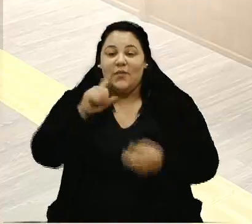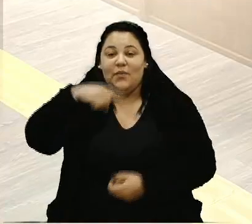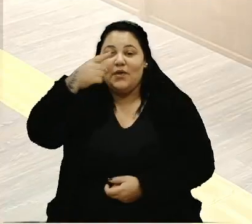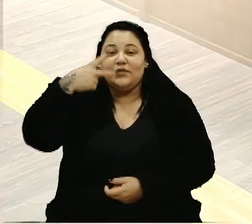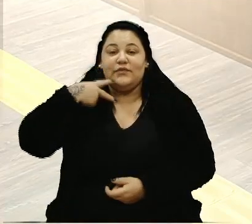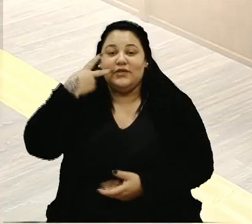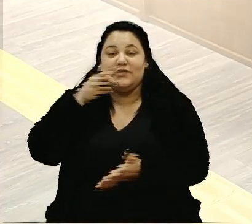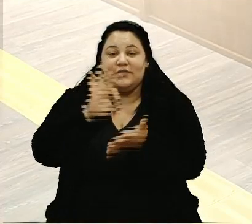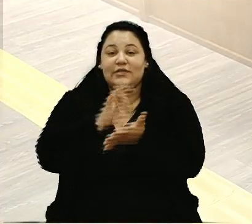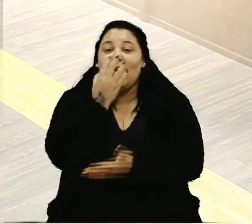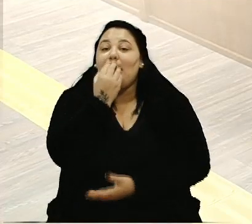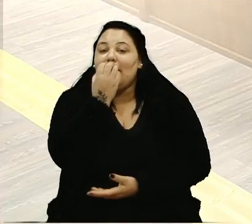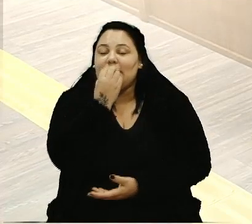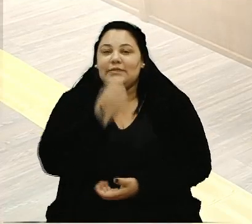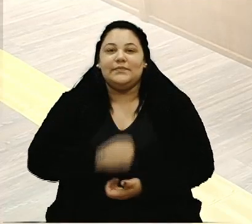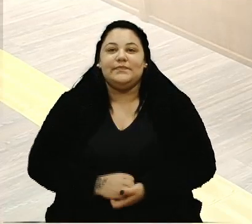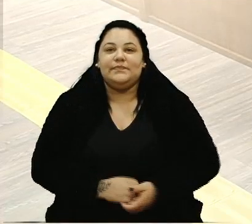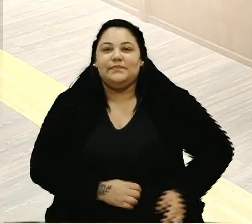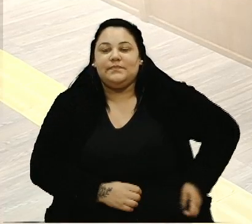Vereador Camilles.